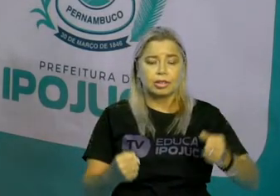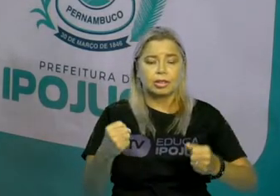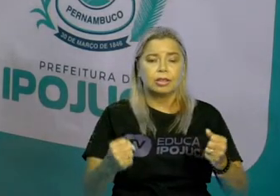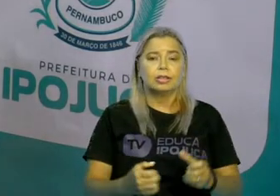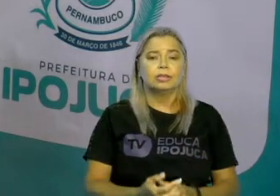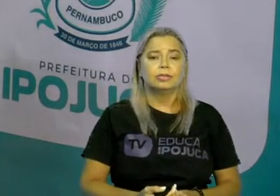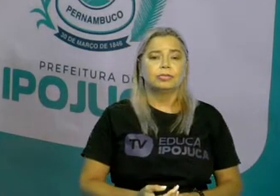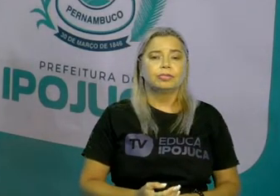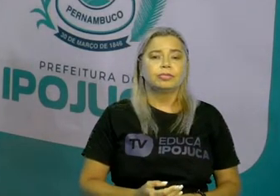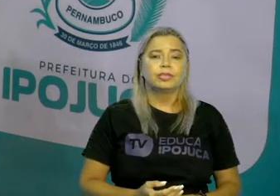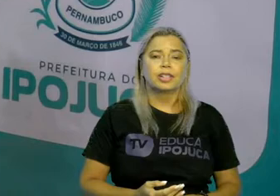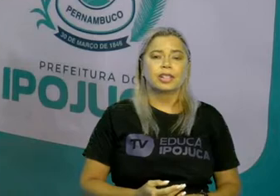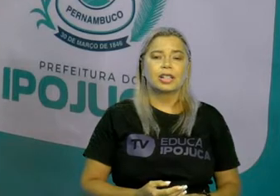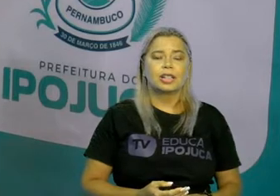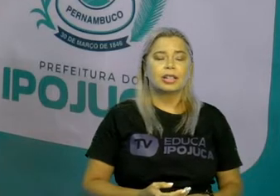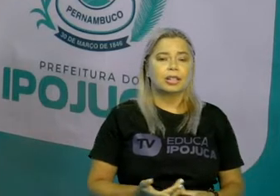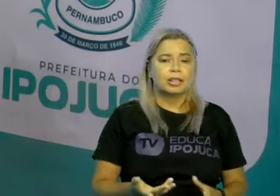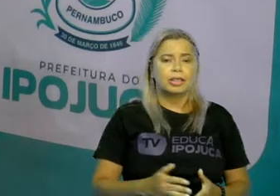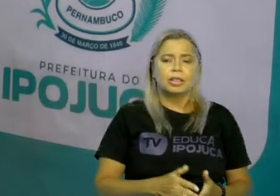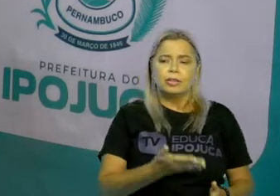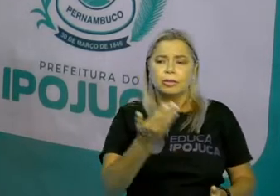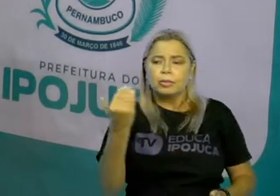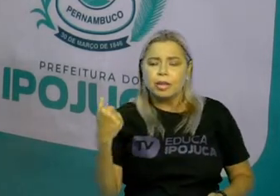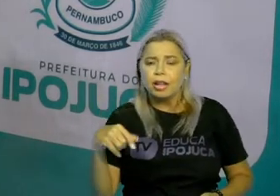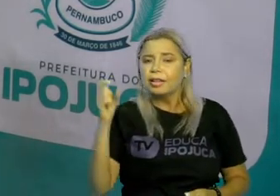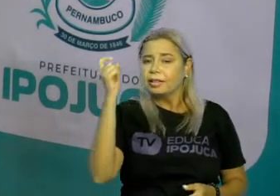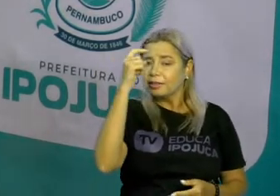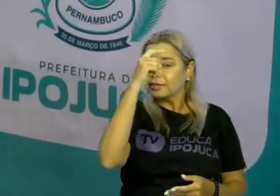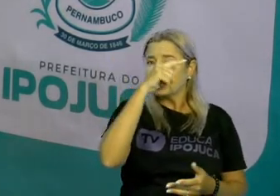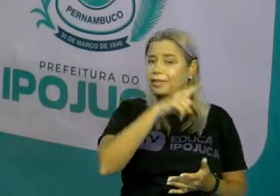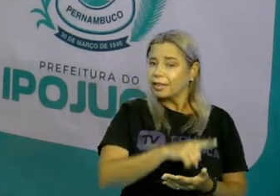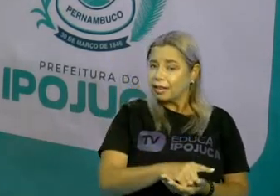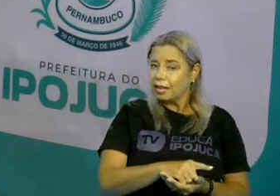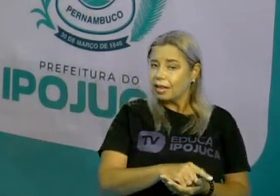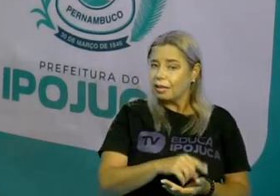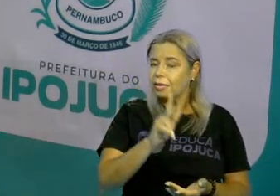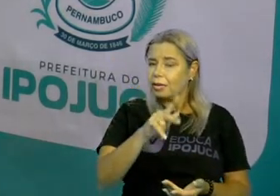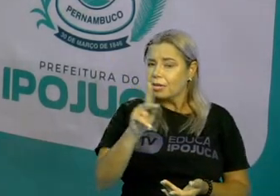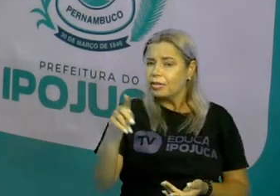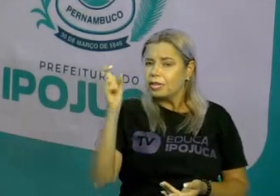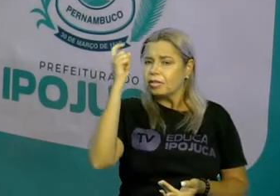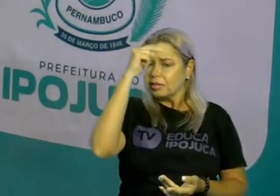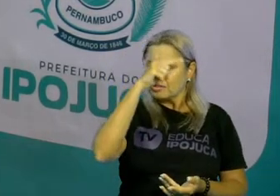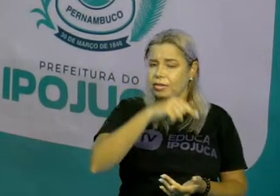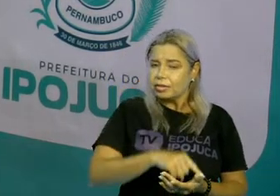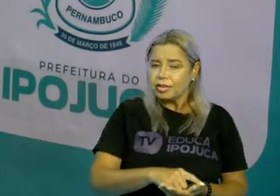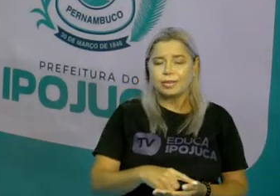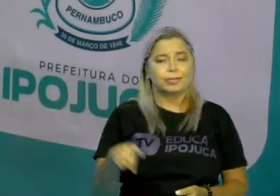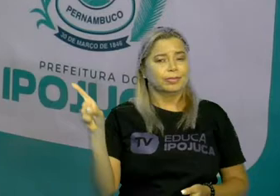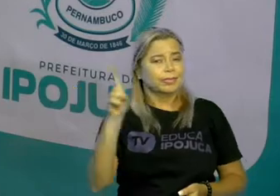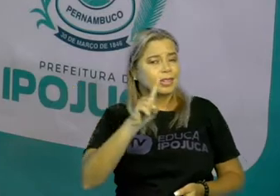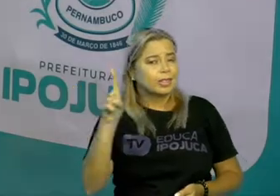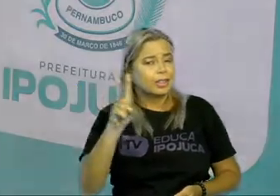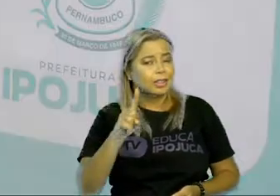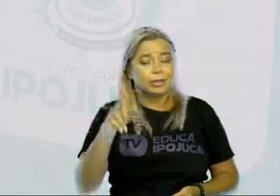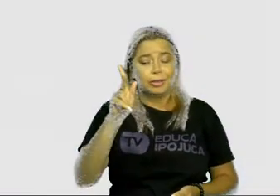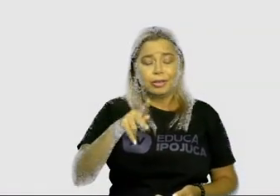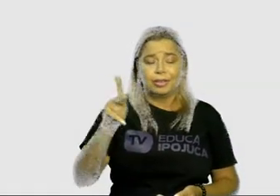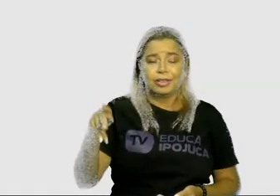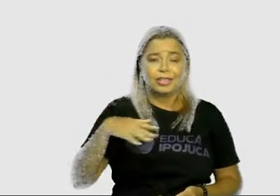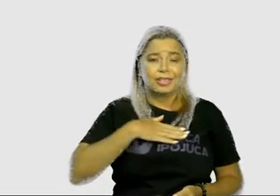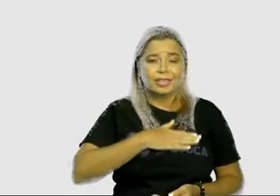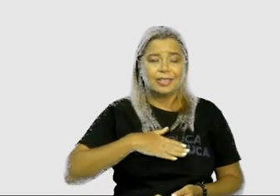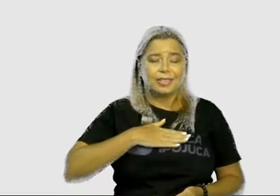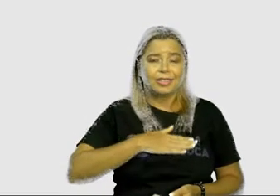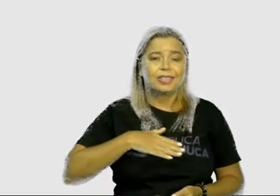mas Professor gosta de complicar não é que foi o seu gosta de complicar eu só gosta de ensinar vamos lá